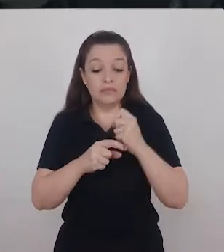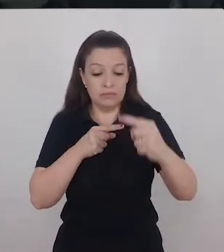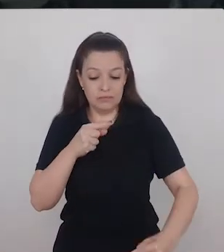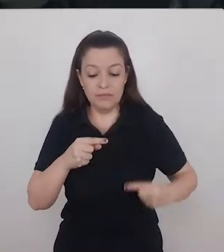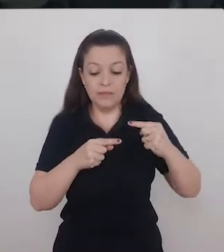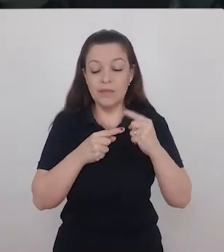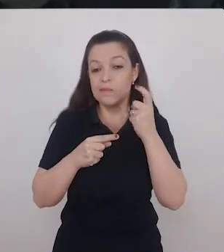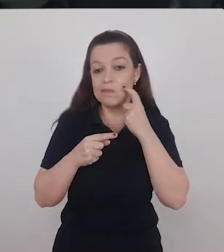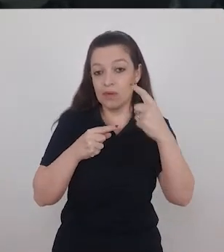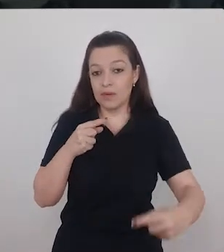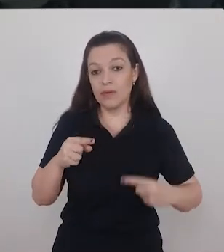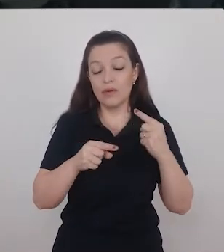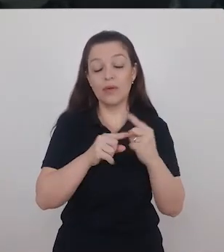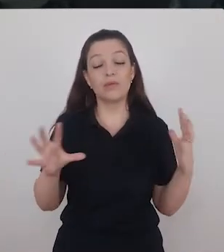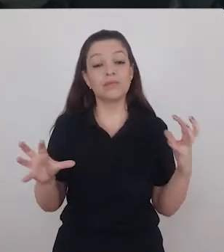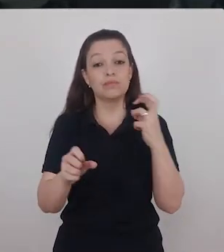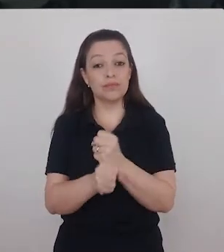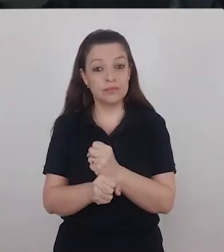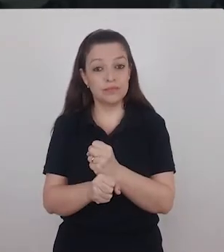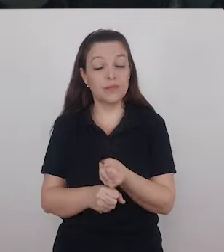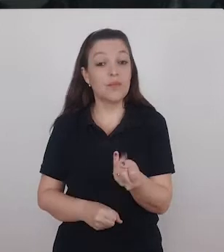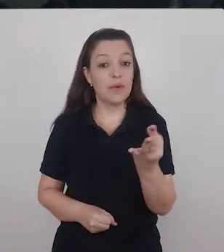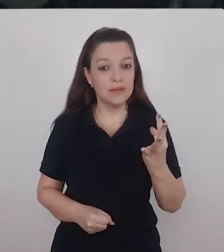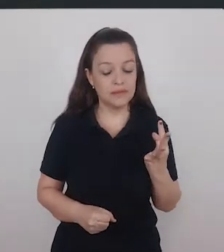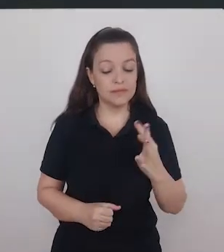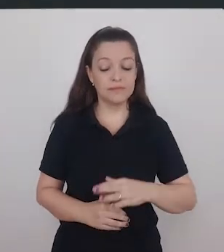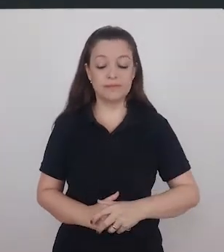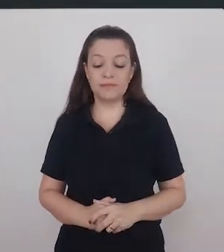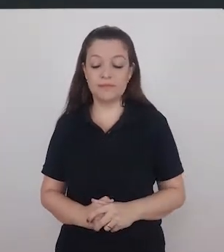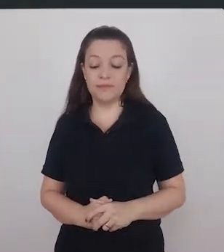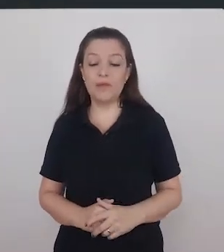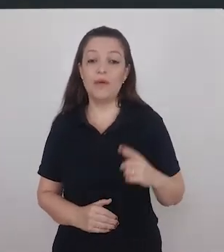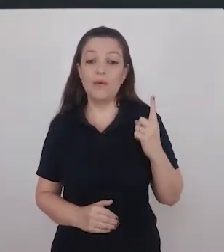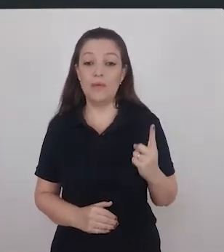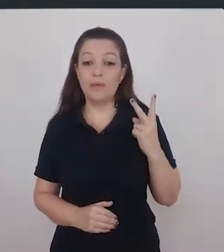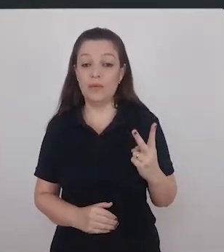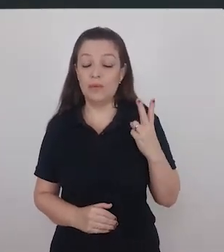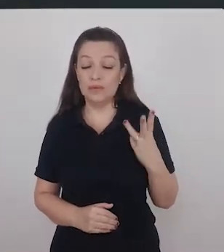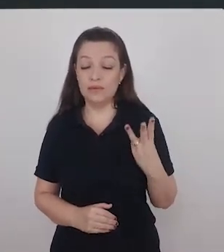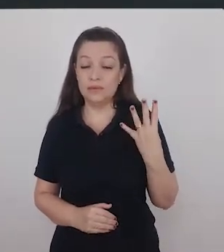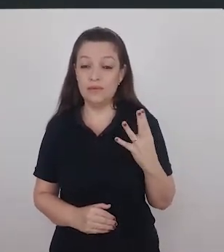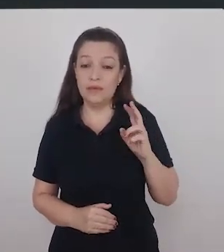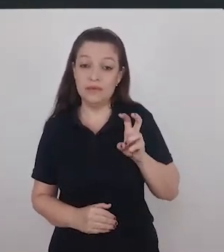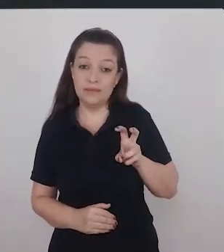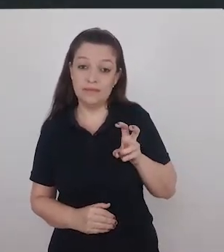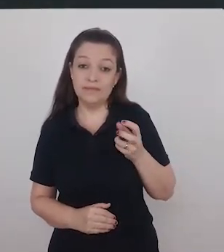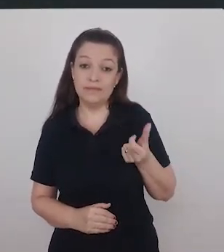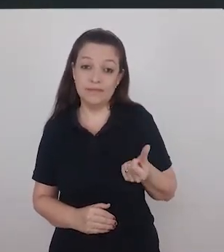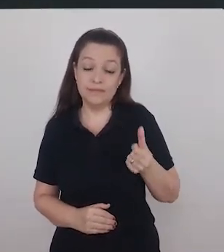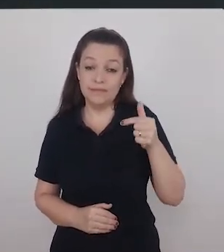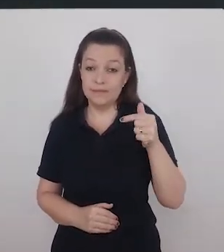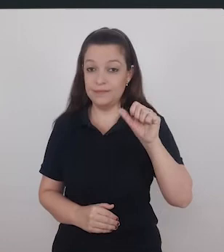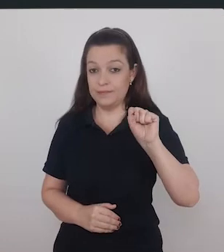quantas rodas tem os 3 ônibus juntos, então vamos contar aqui? 1, 2, 3, 4, 5,